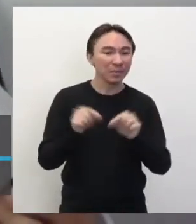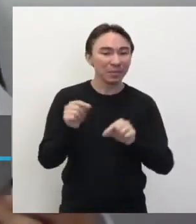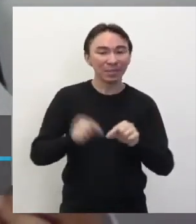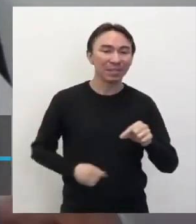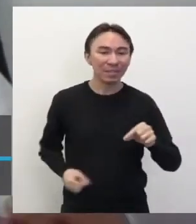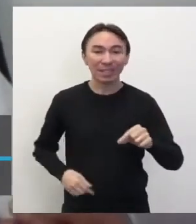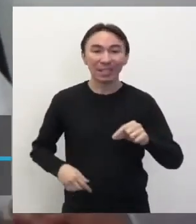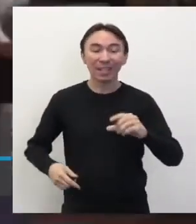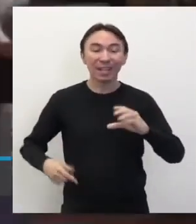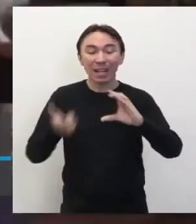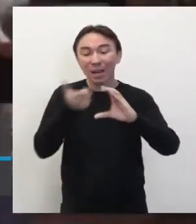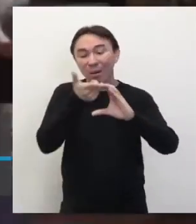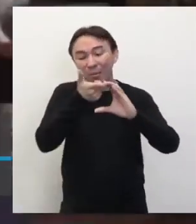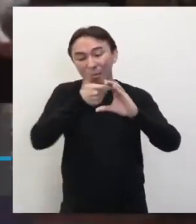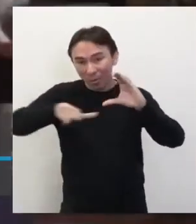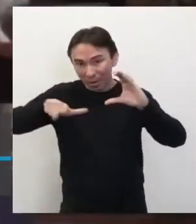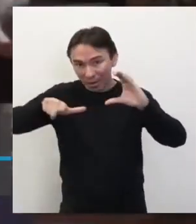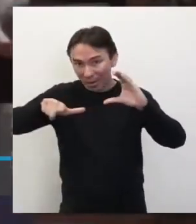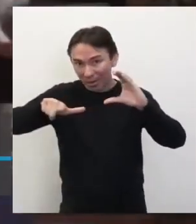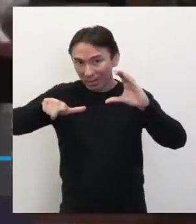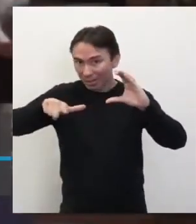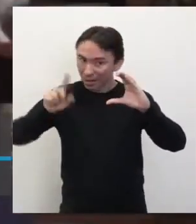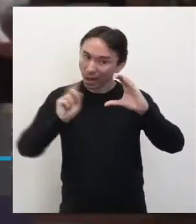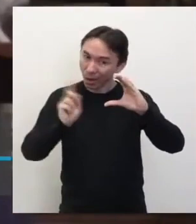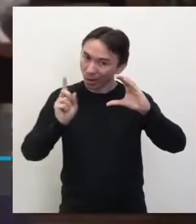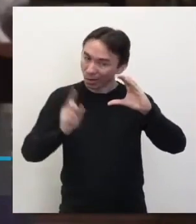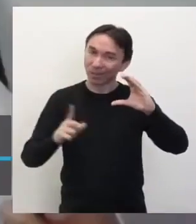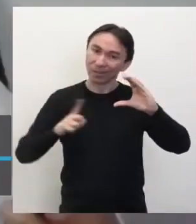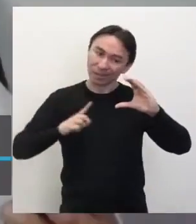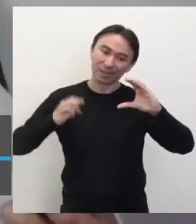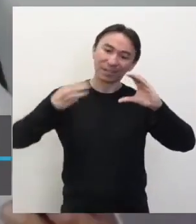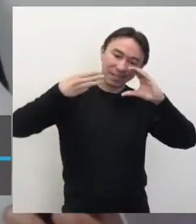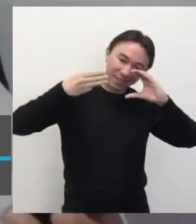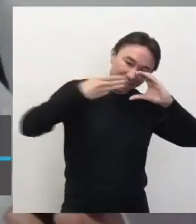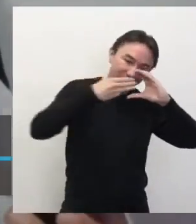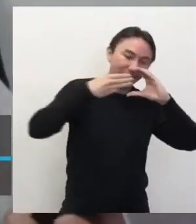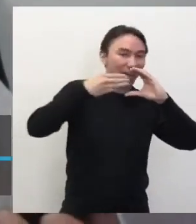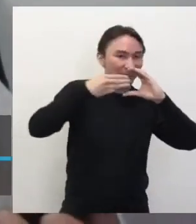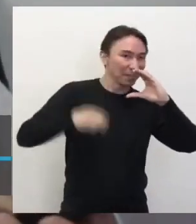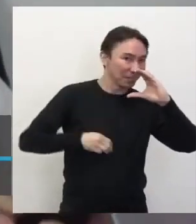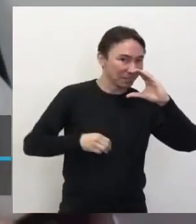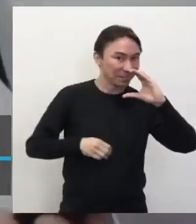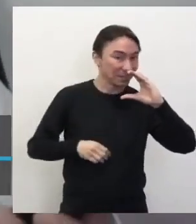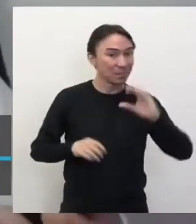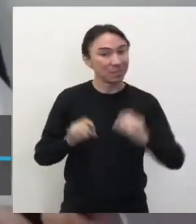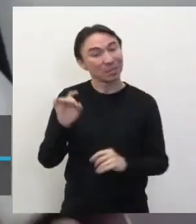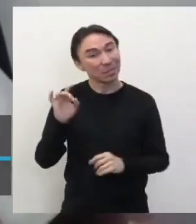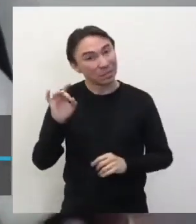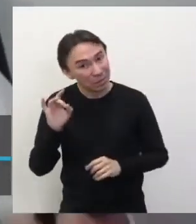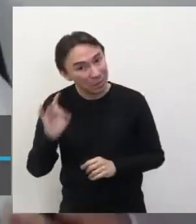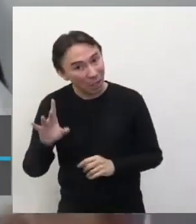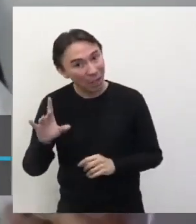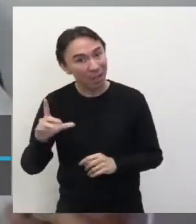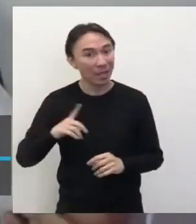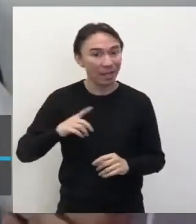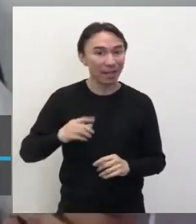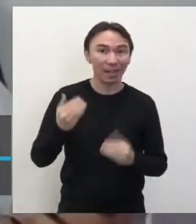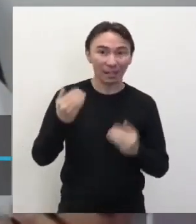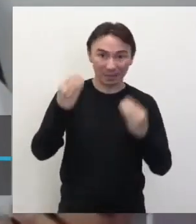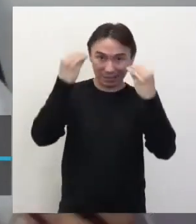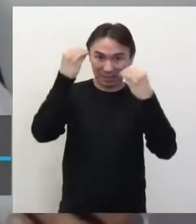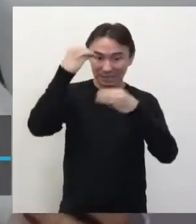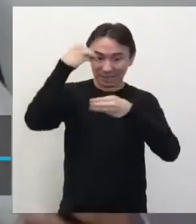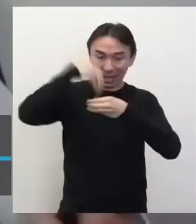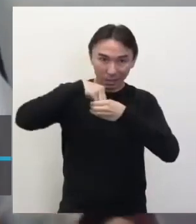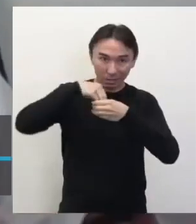que procarionte não tem no nosso corpo. Só se a procarionte só vai aparecer no nosso corpo, assim, ela vai ter no nosso corpo, mas ela não faz parte